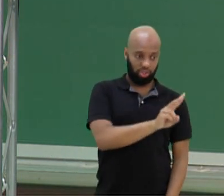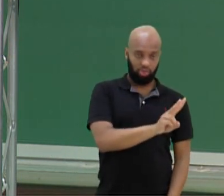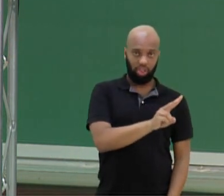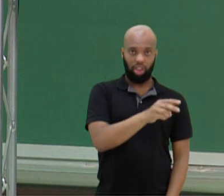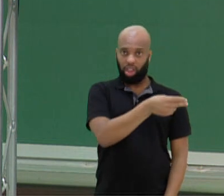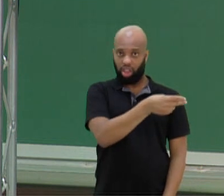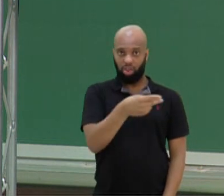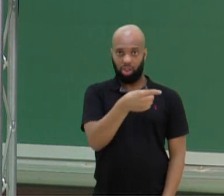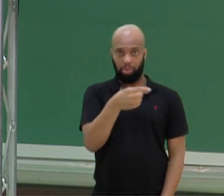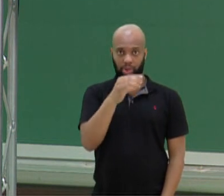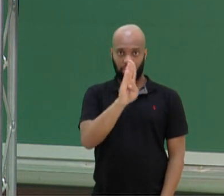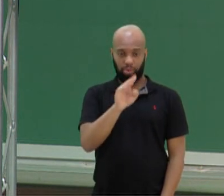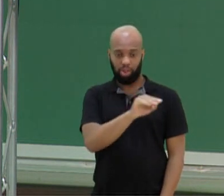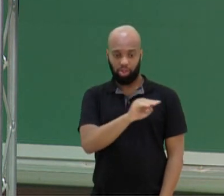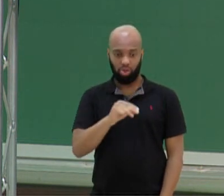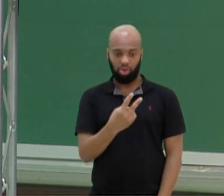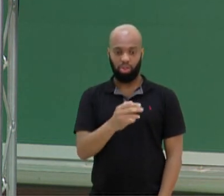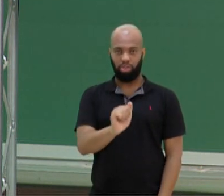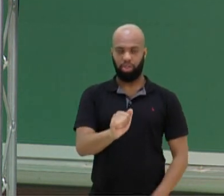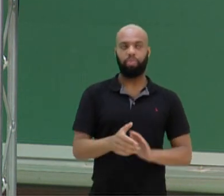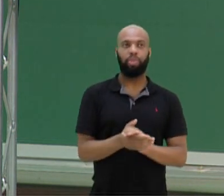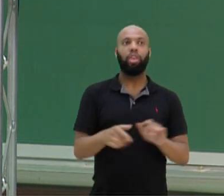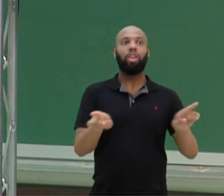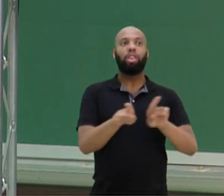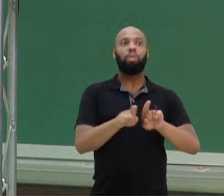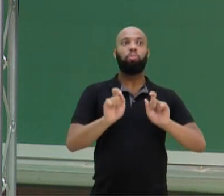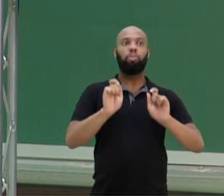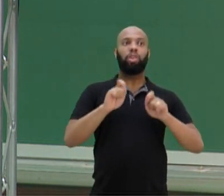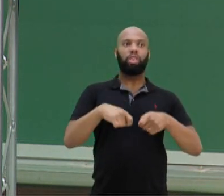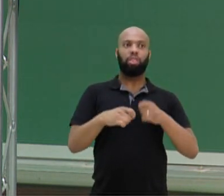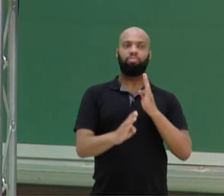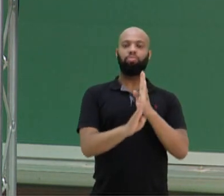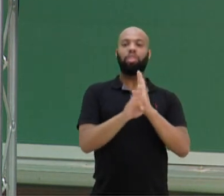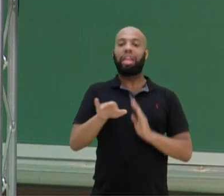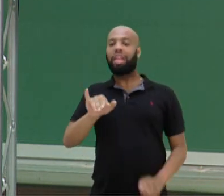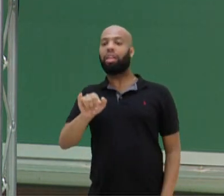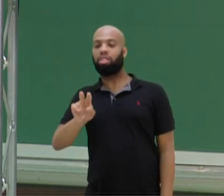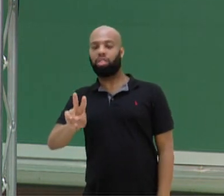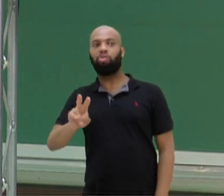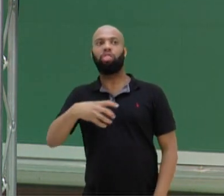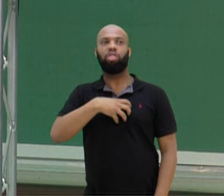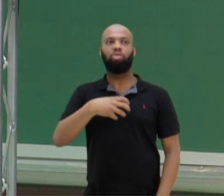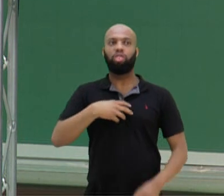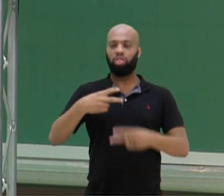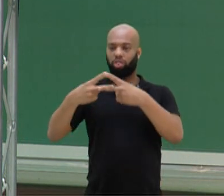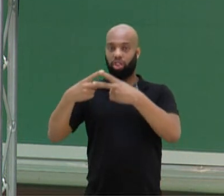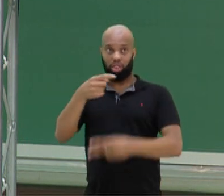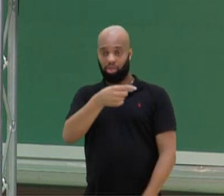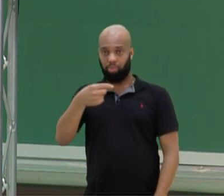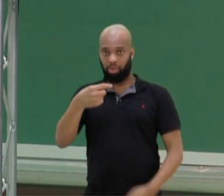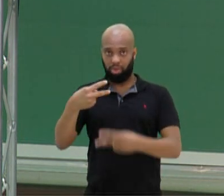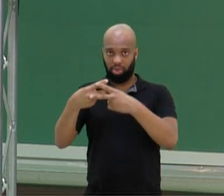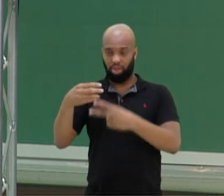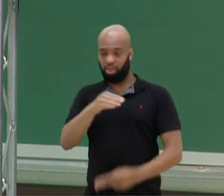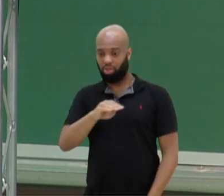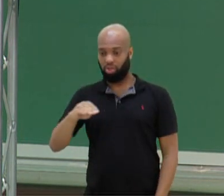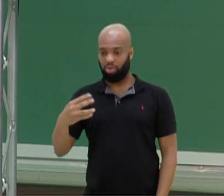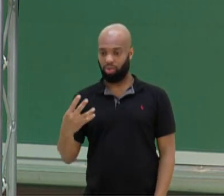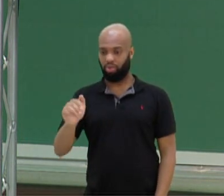raízes. Eu somo x1 e x2 e divido por 2. Também encontro a coordenada x desse ponto de